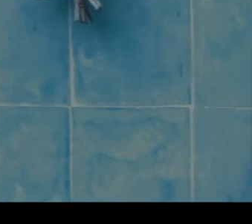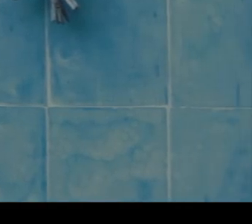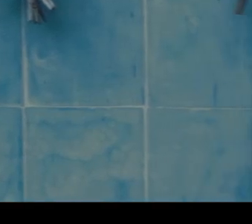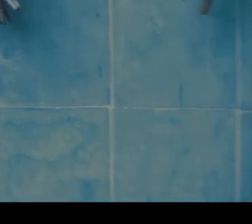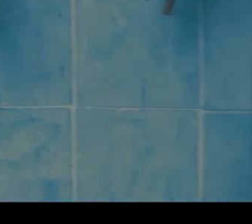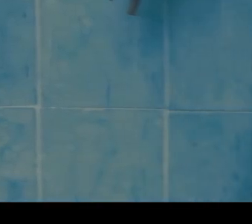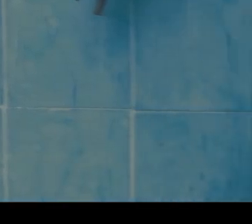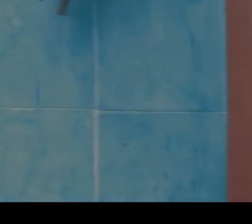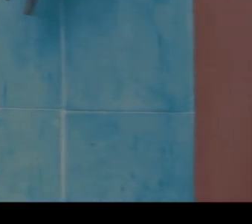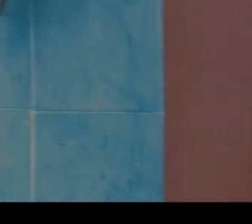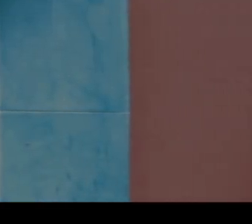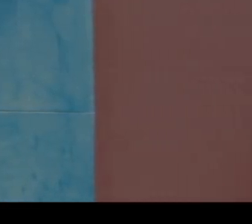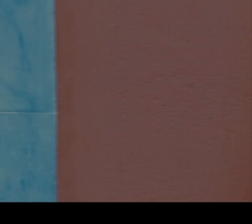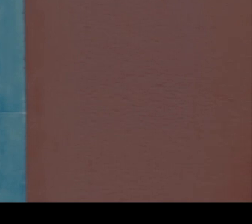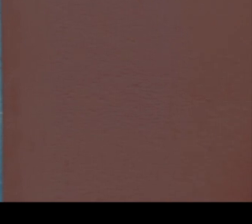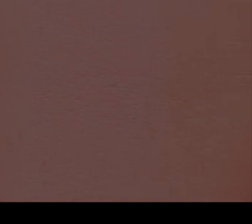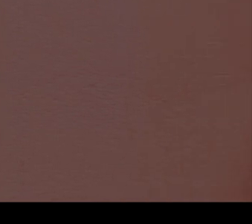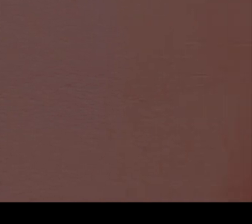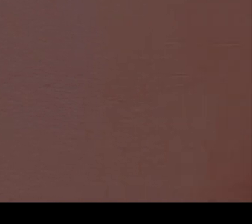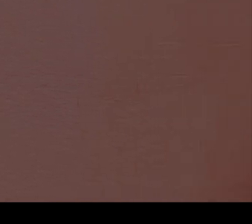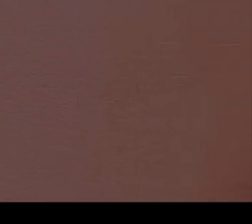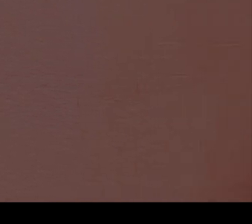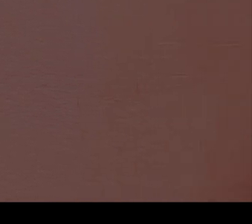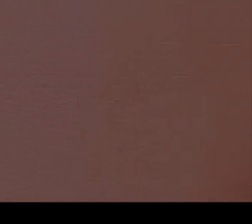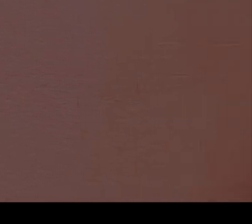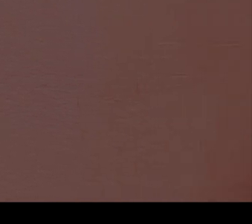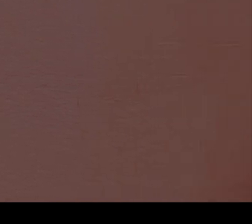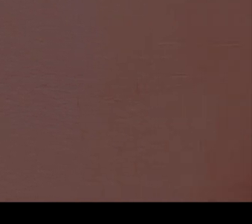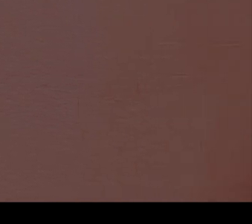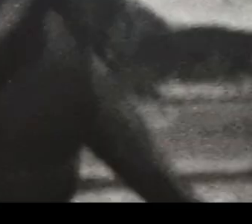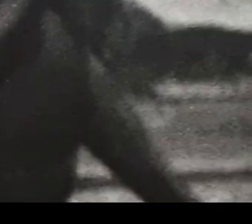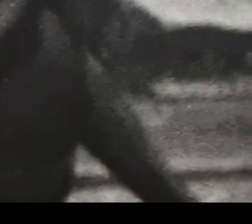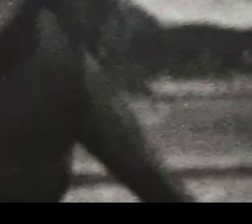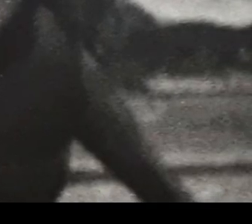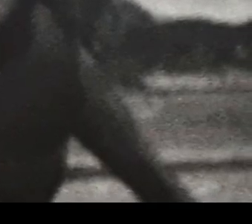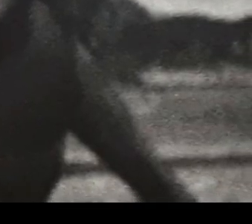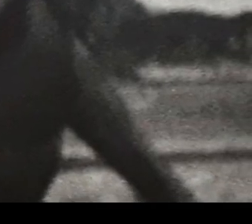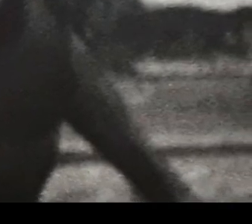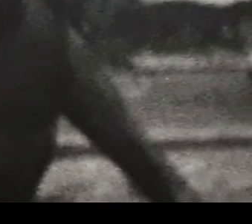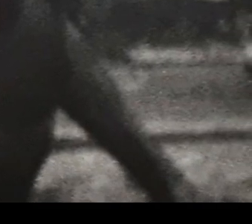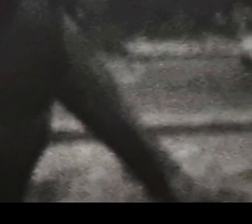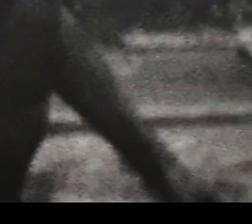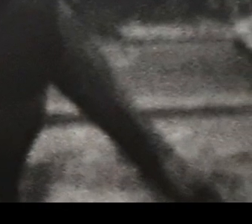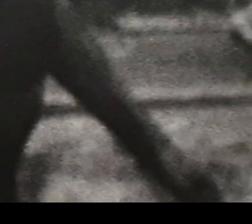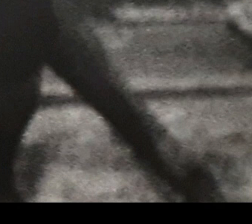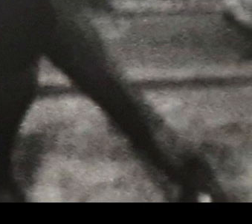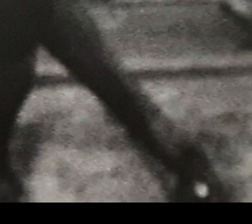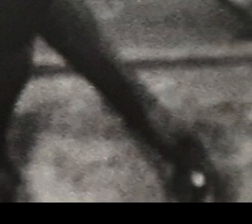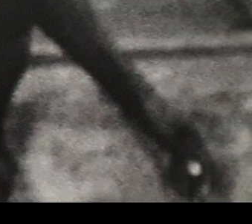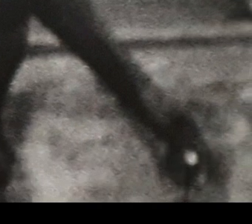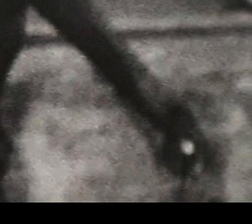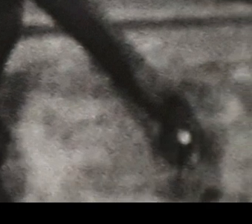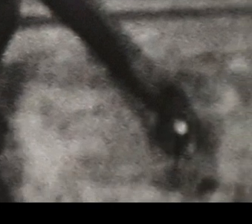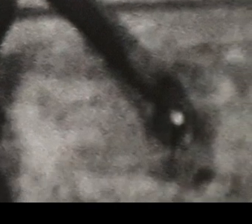então ficava todo mundo ali misturado e a gente não sabe em que condições climáticas, por exemplo, se a gente imagina um espaço